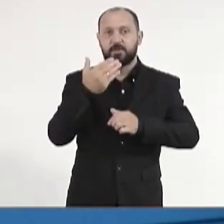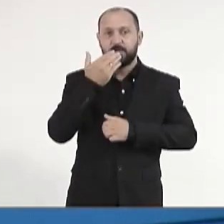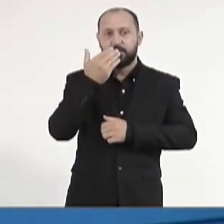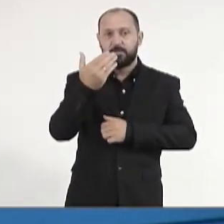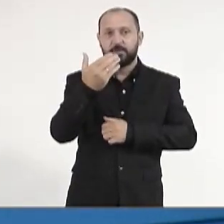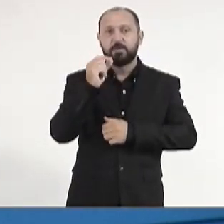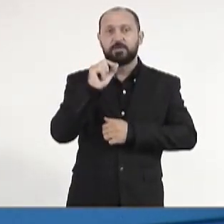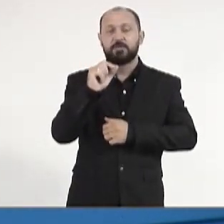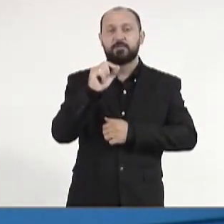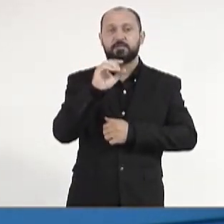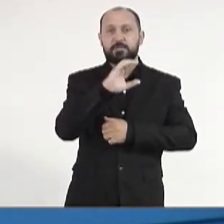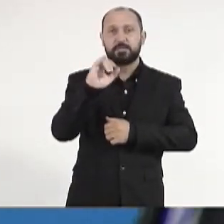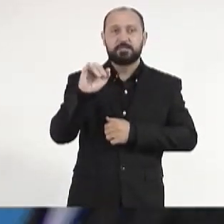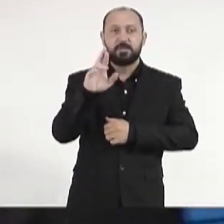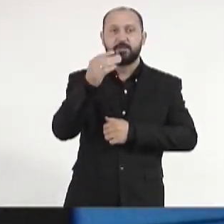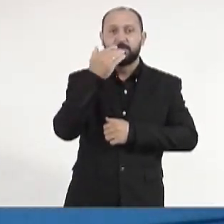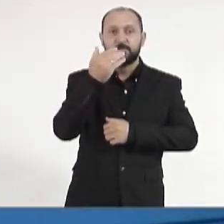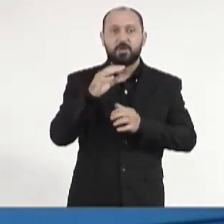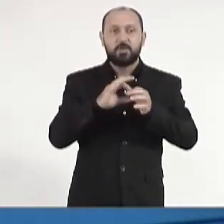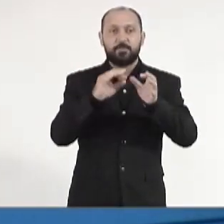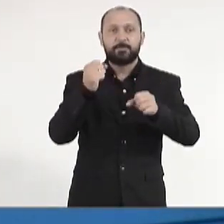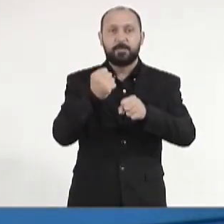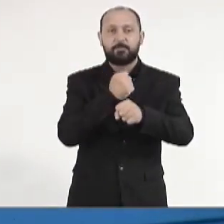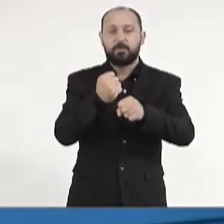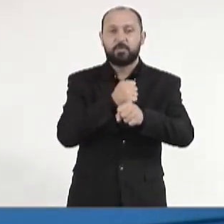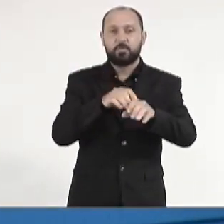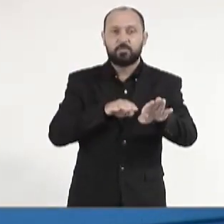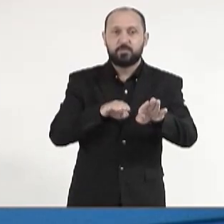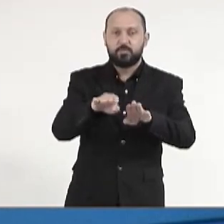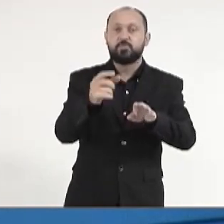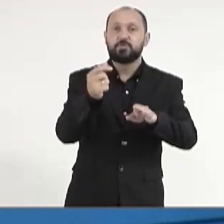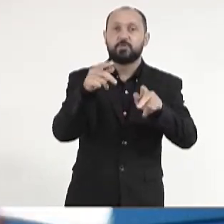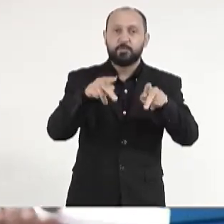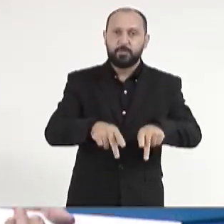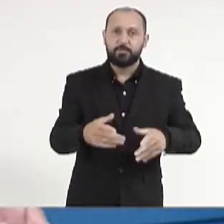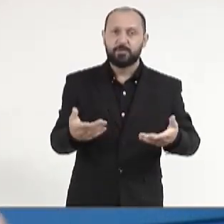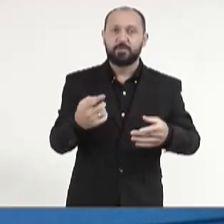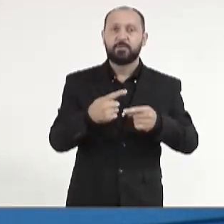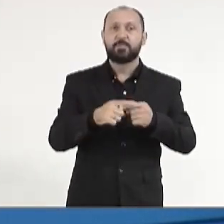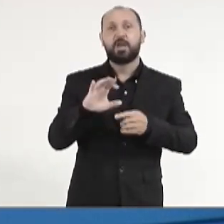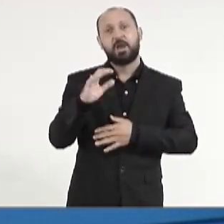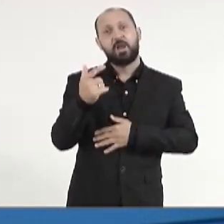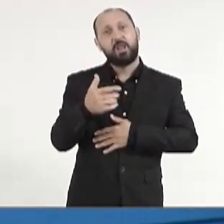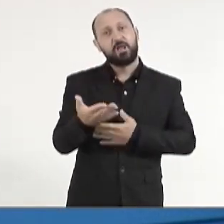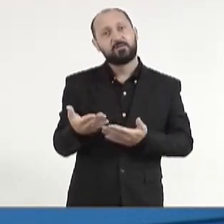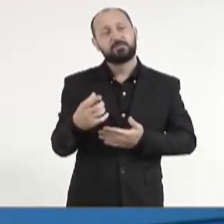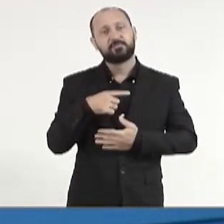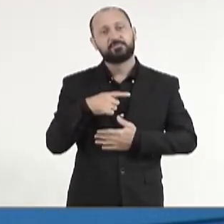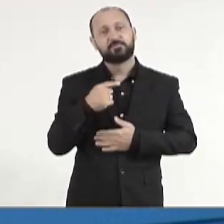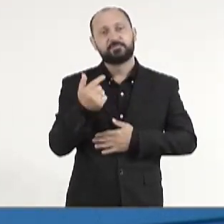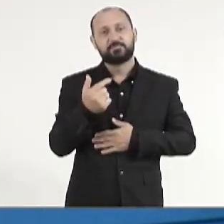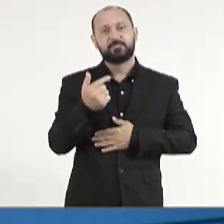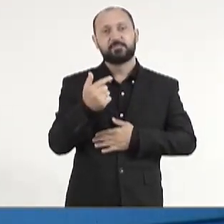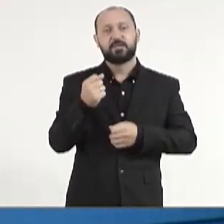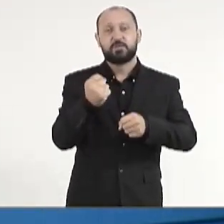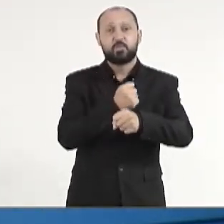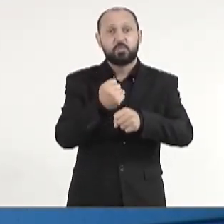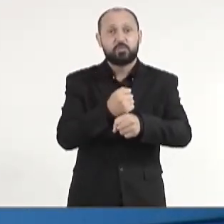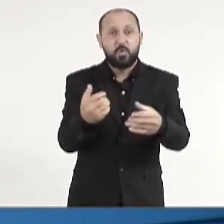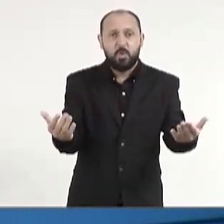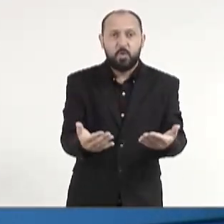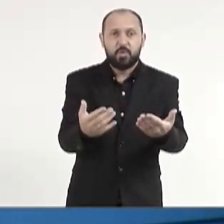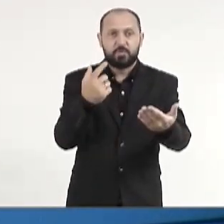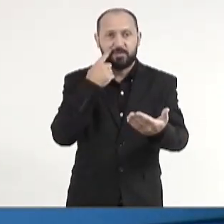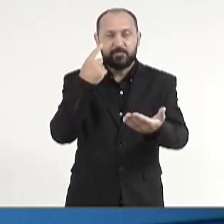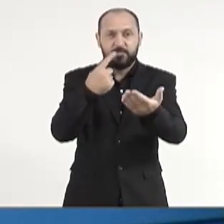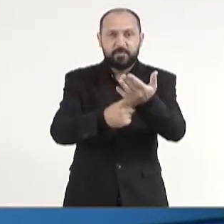pedir autorização para a CCR para que possa fazer a duplicação com dinheiro público. Porque, obviamente, se a CCR não duplicou até